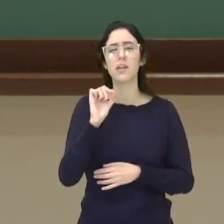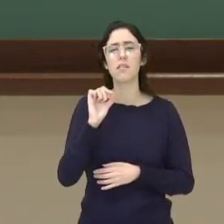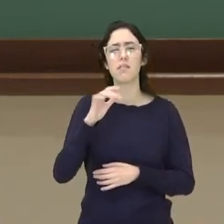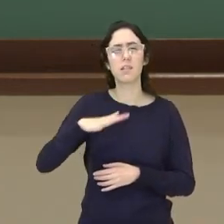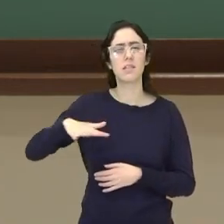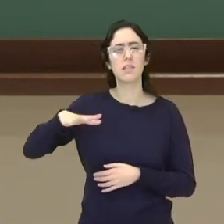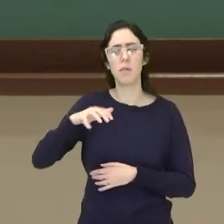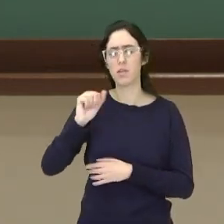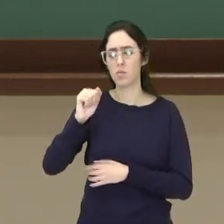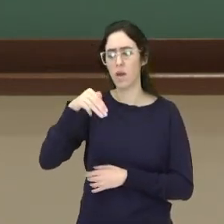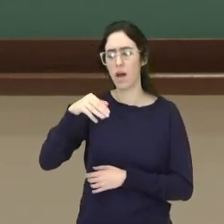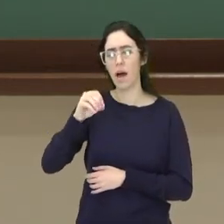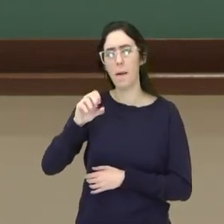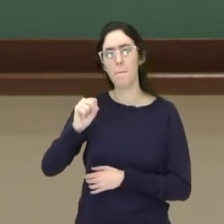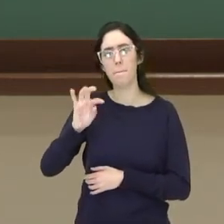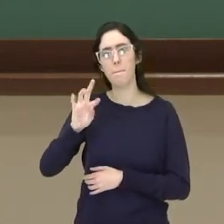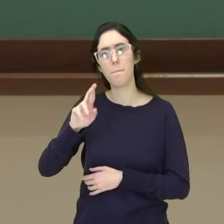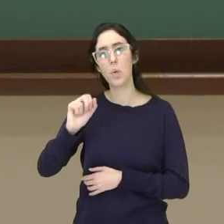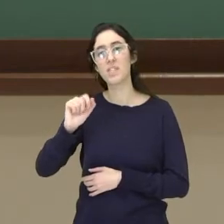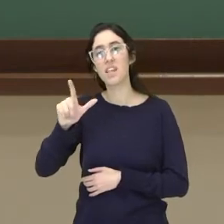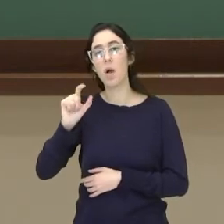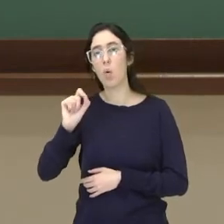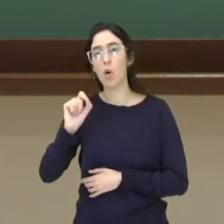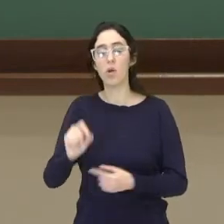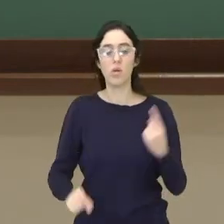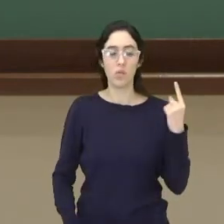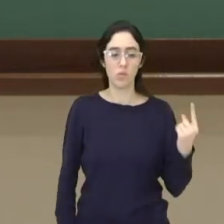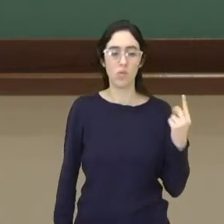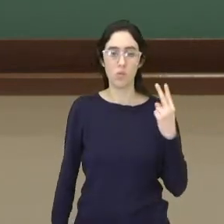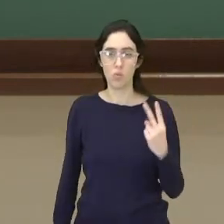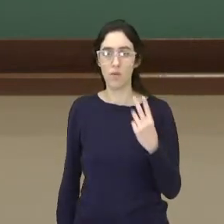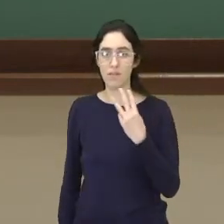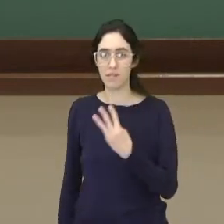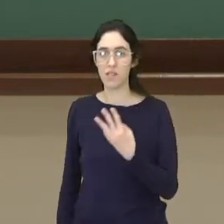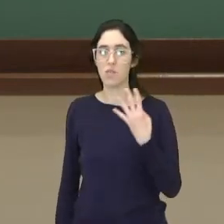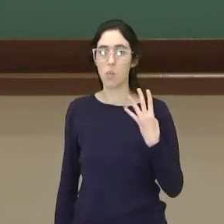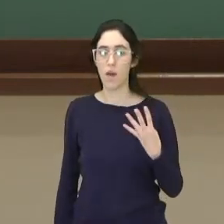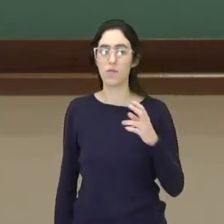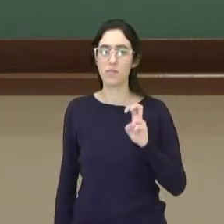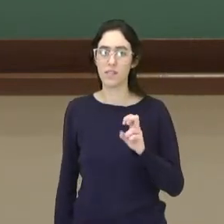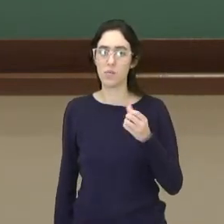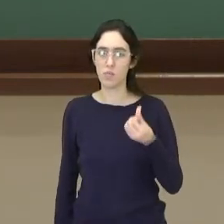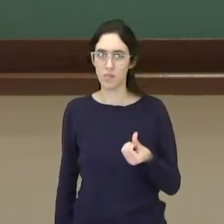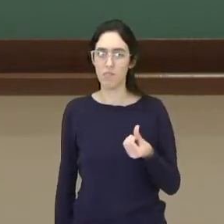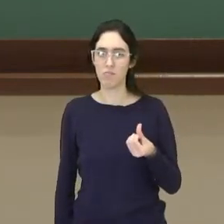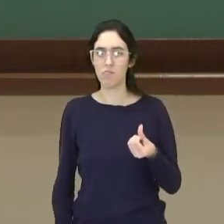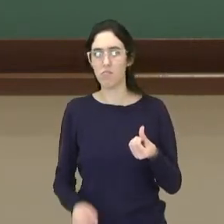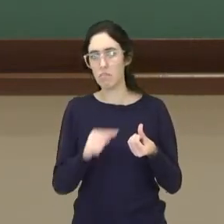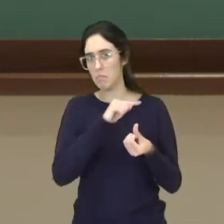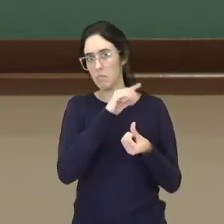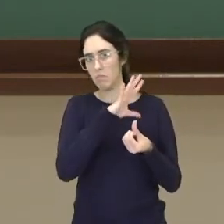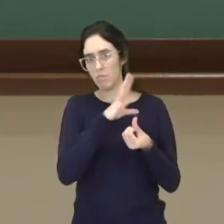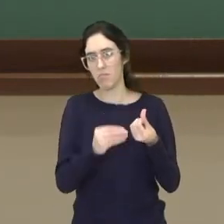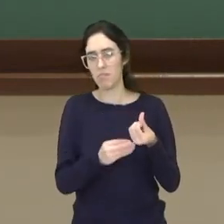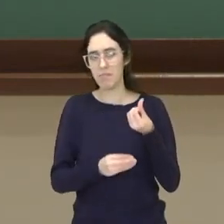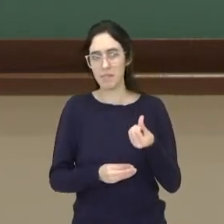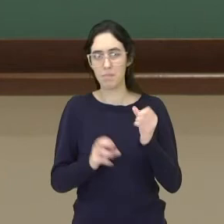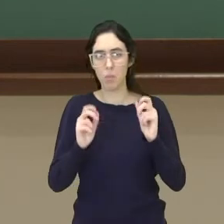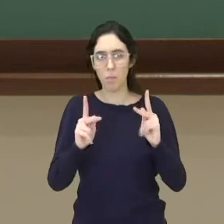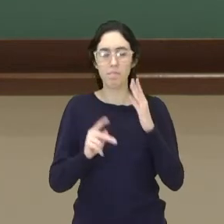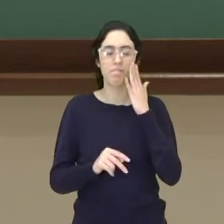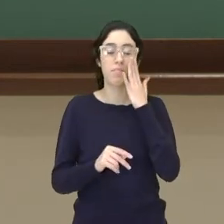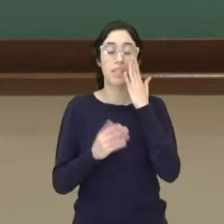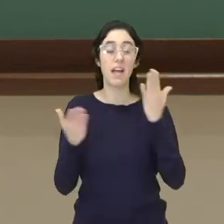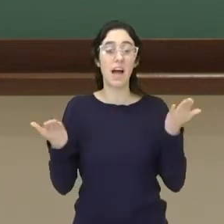do dado? 1, 2, 3, 4, 5 e 6. 6 resultados. Beleza?